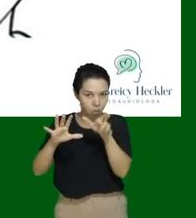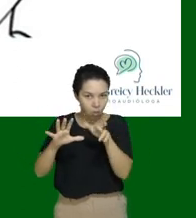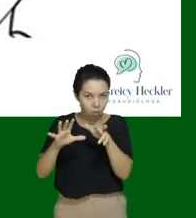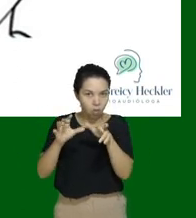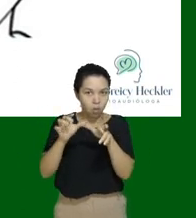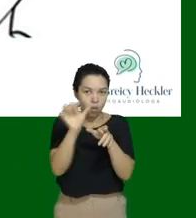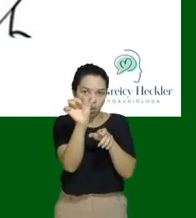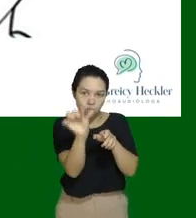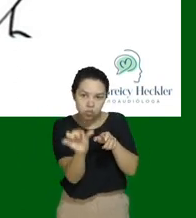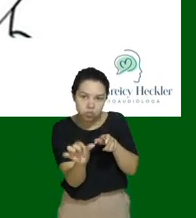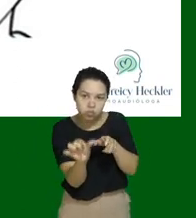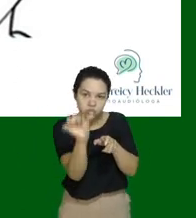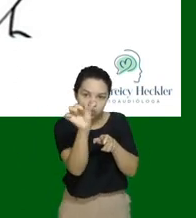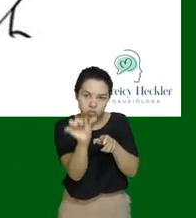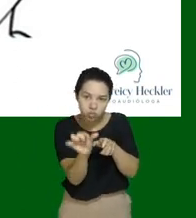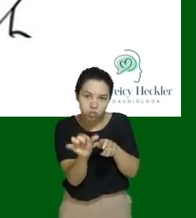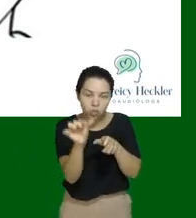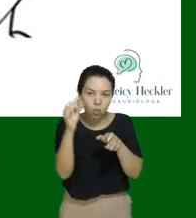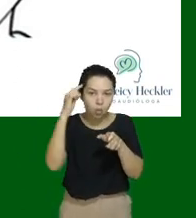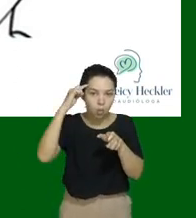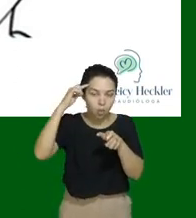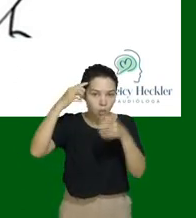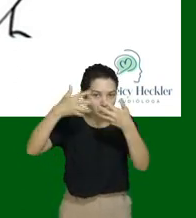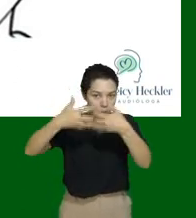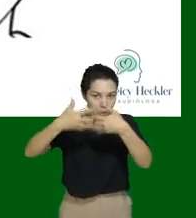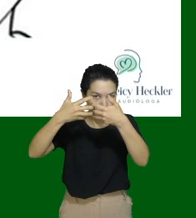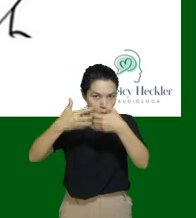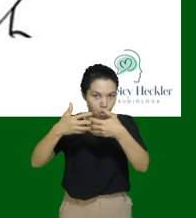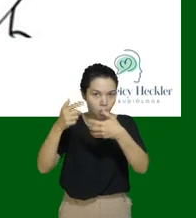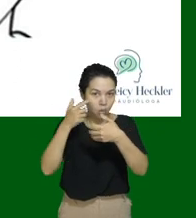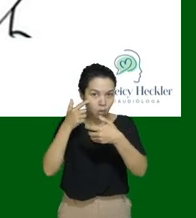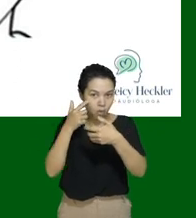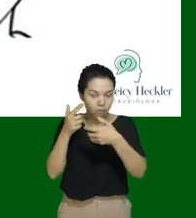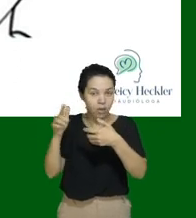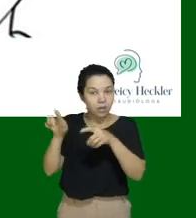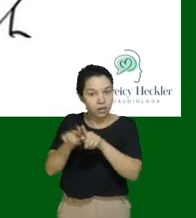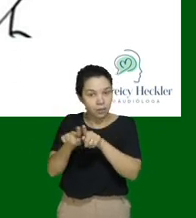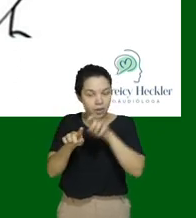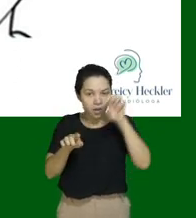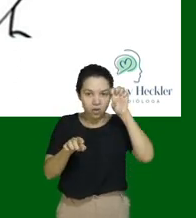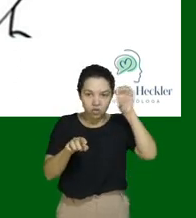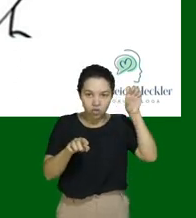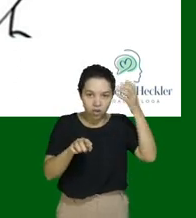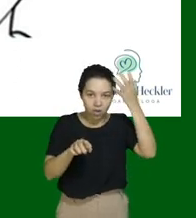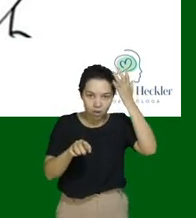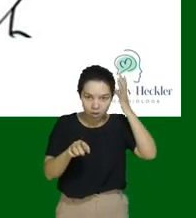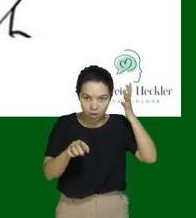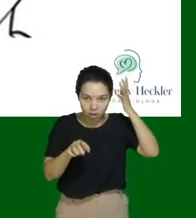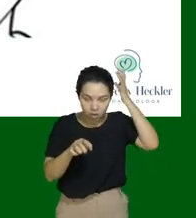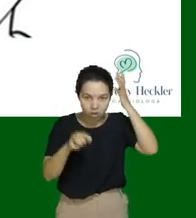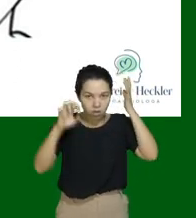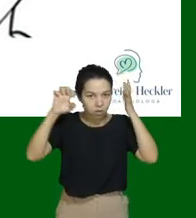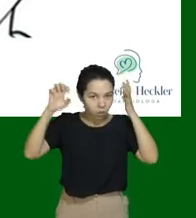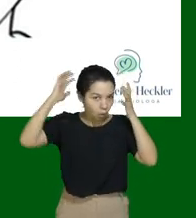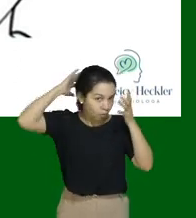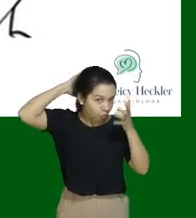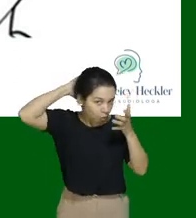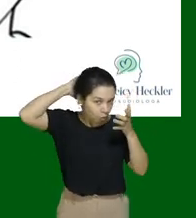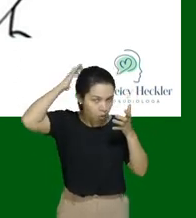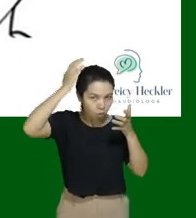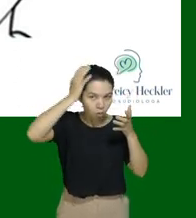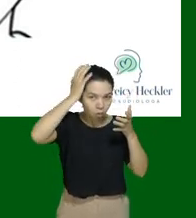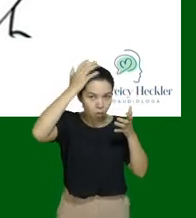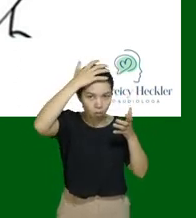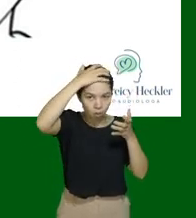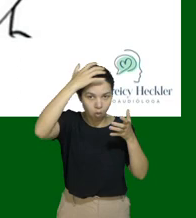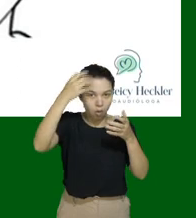lá, hemisfério direito, hemisfério esquerdo, lobo temporal, frontal, pré-frontal e corpo caloso para